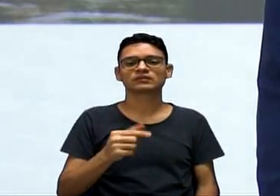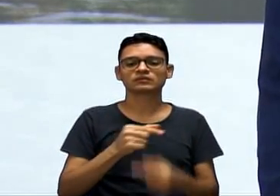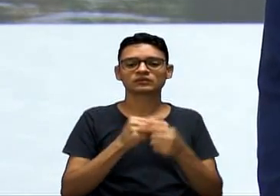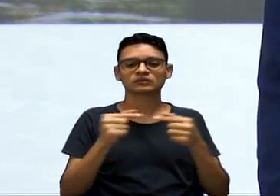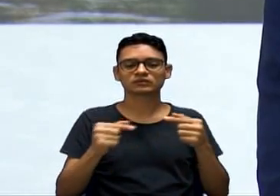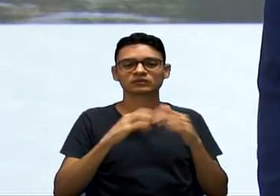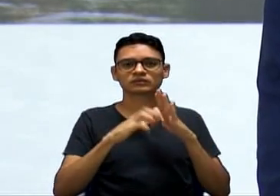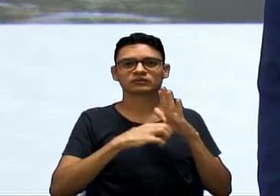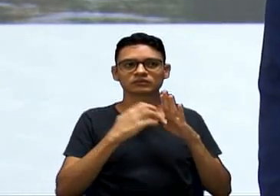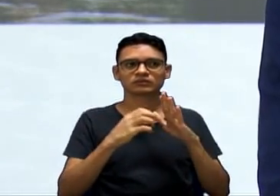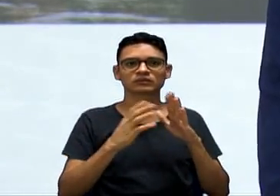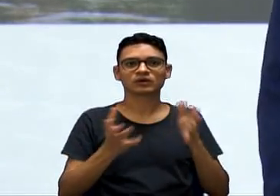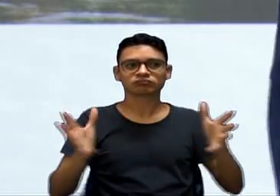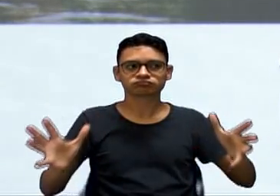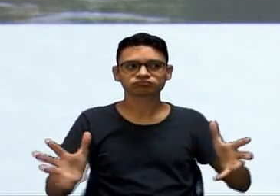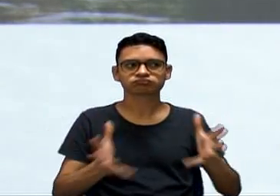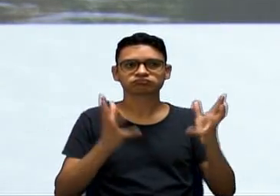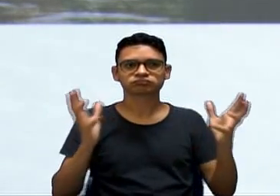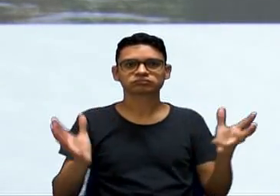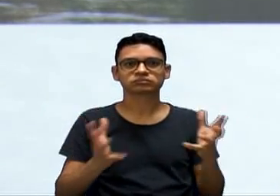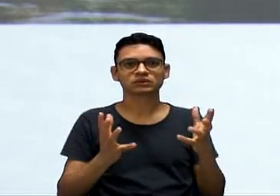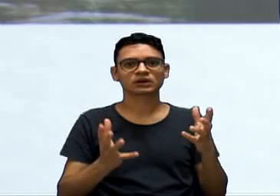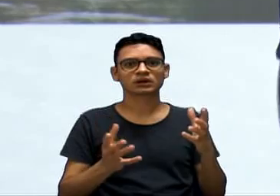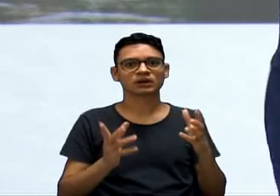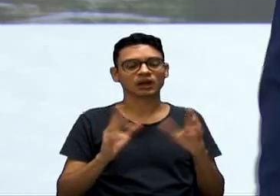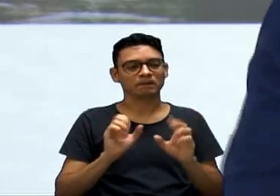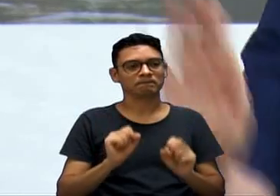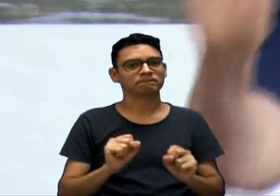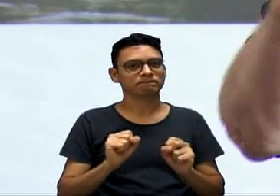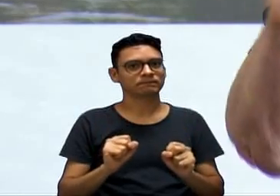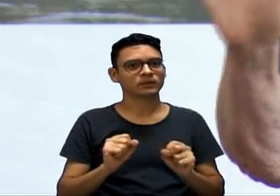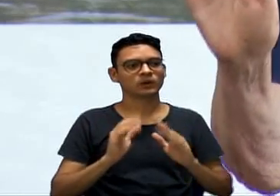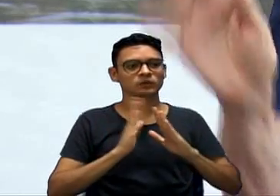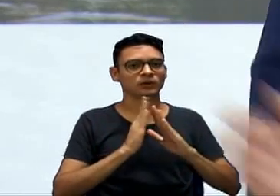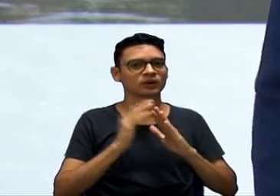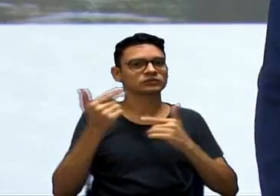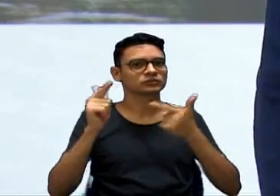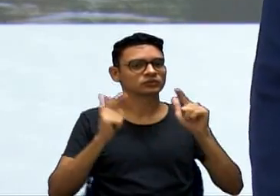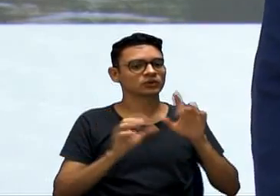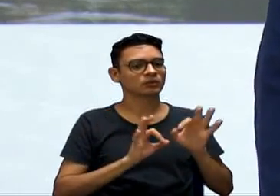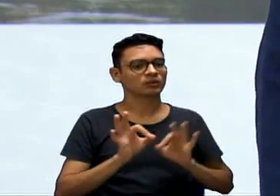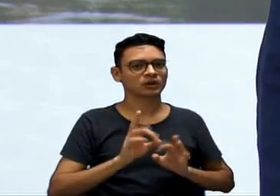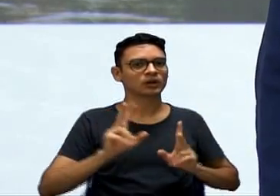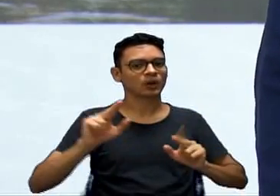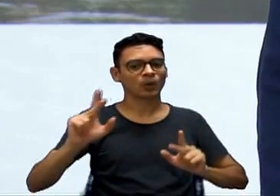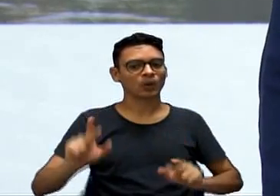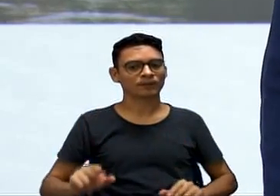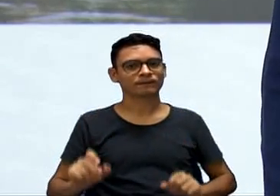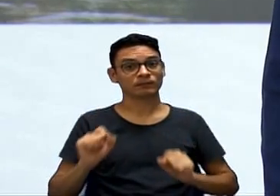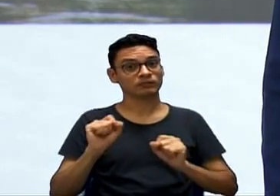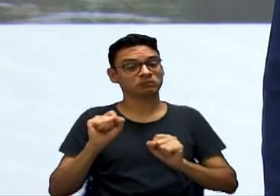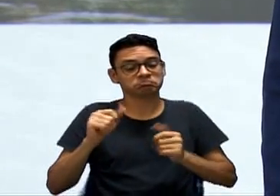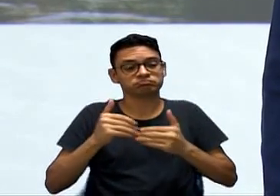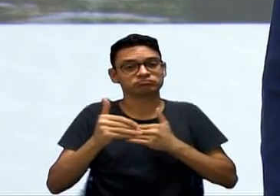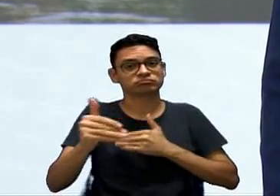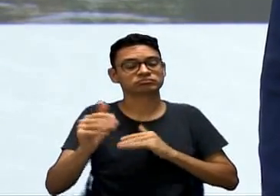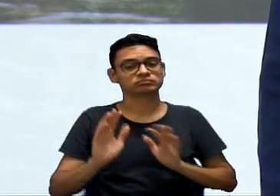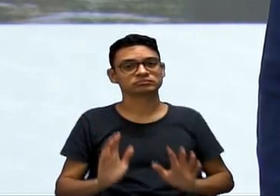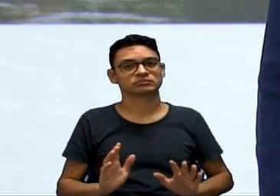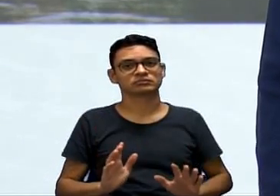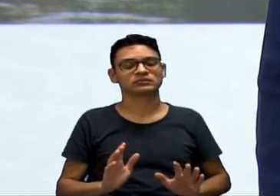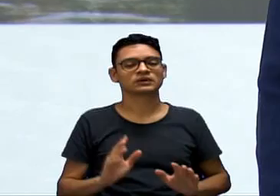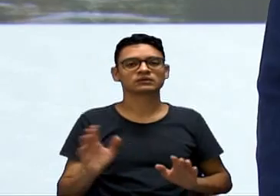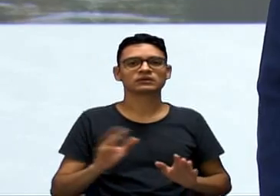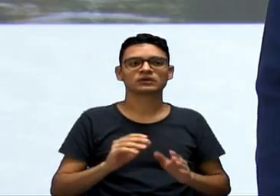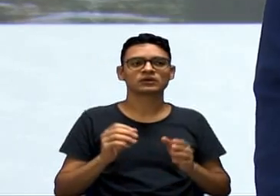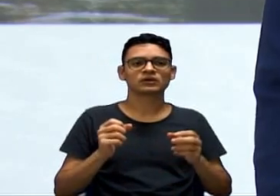que promovam, incentivem. Isso aqui cria um precedente na casa, então, para outros projetos como esse. Que promova, incentive, valorize,